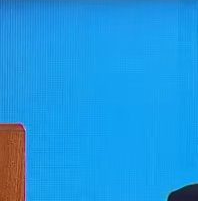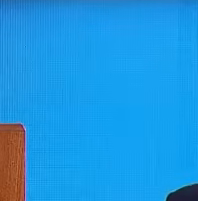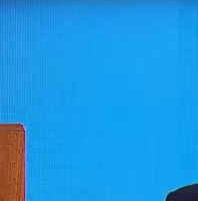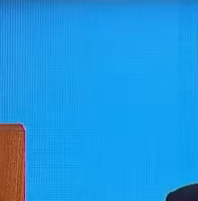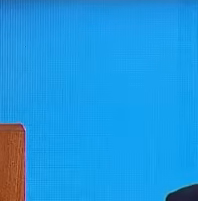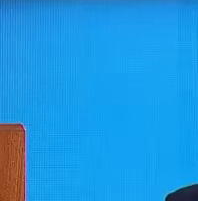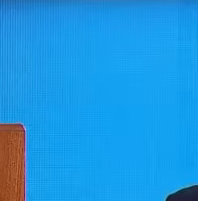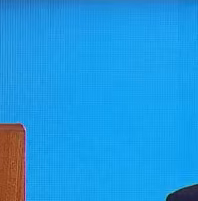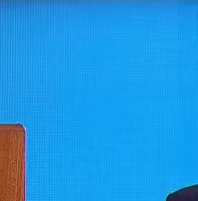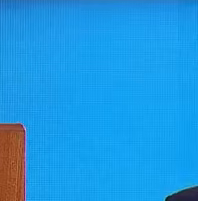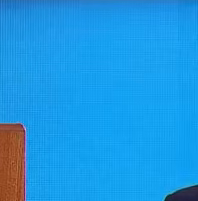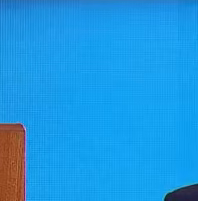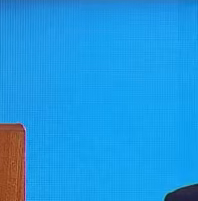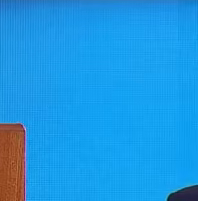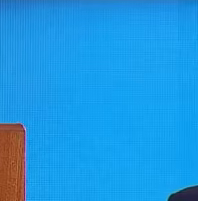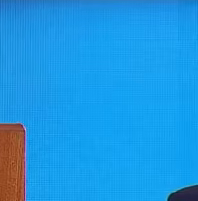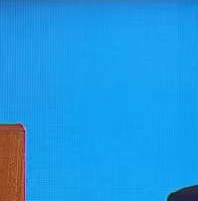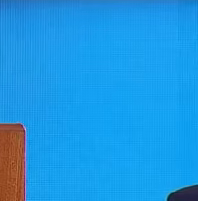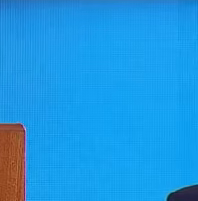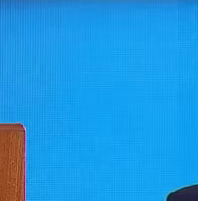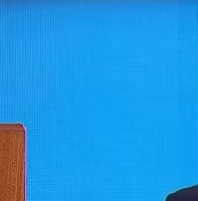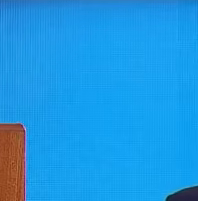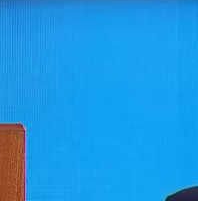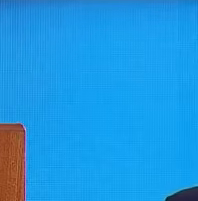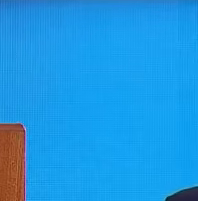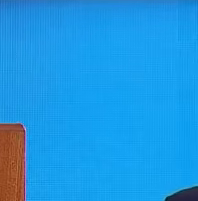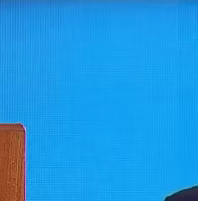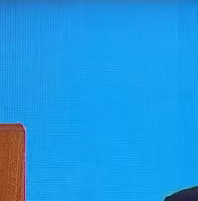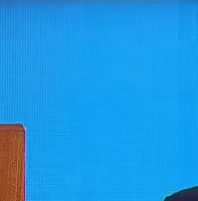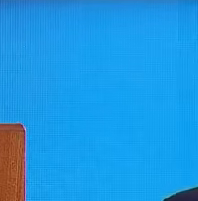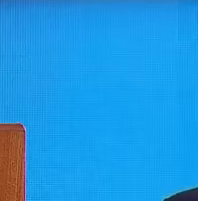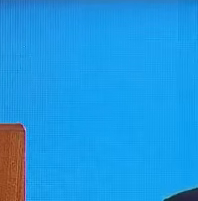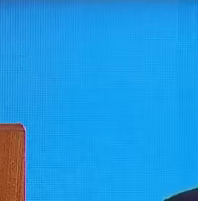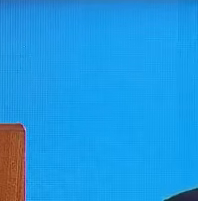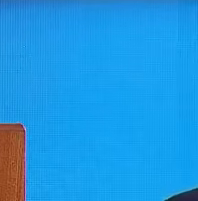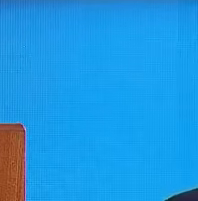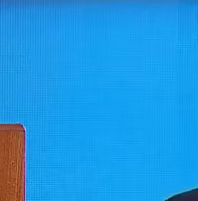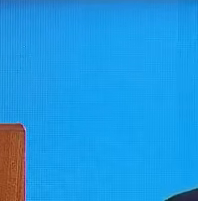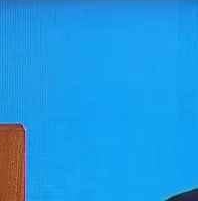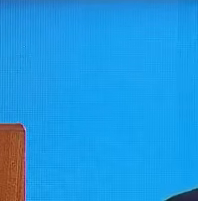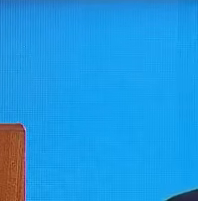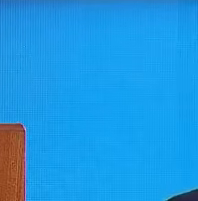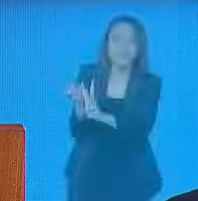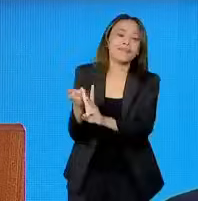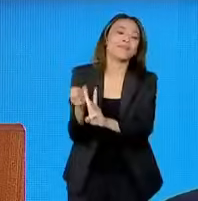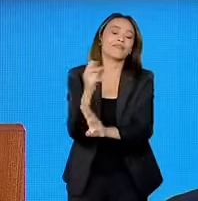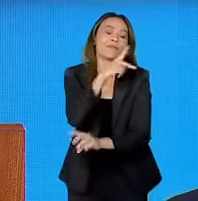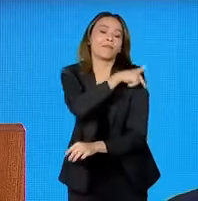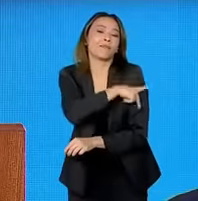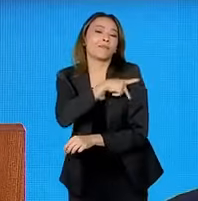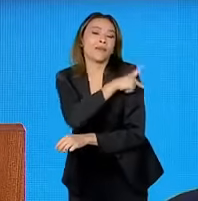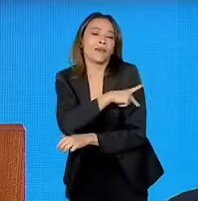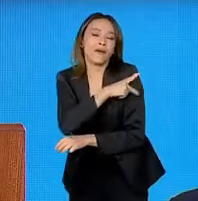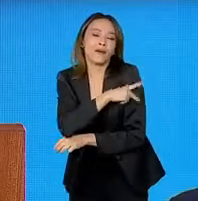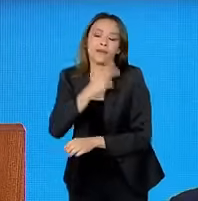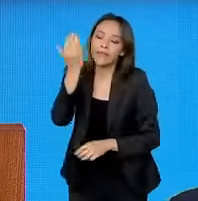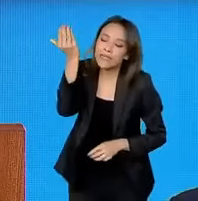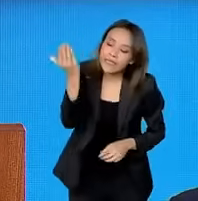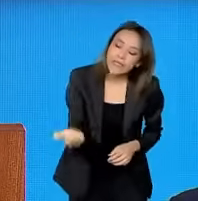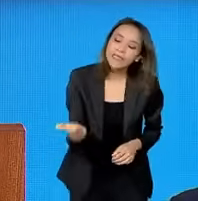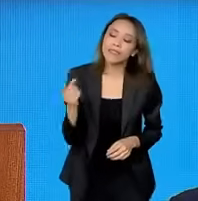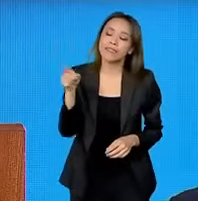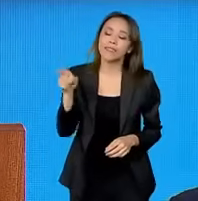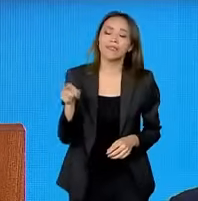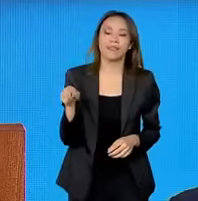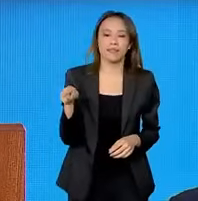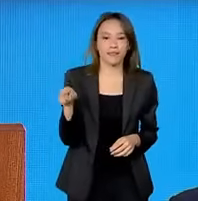Wellington, o nosso querido indígena do Piauí, ministro do Desenvolvimento, Assistência Social,